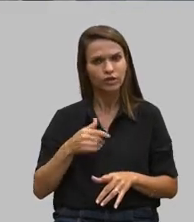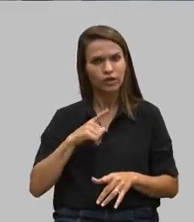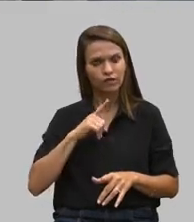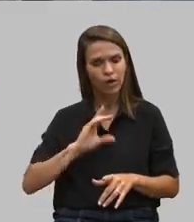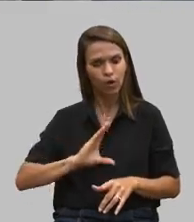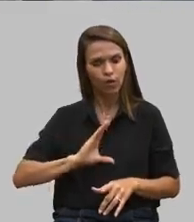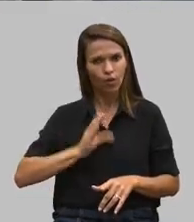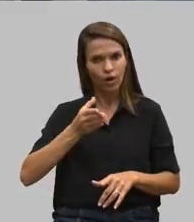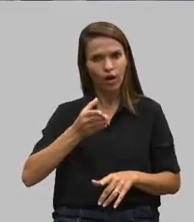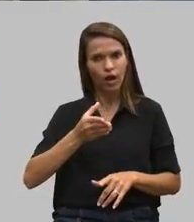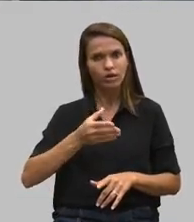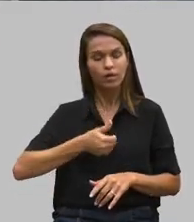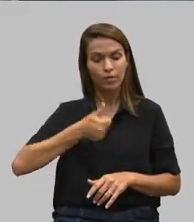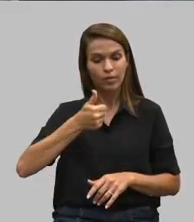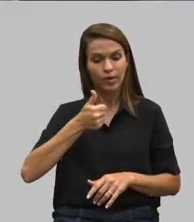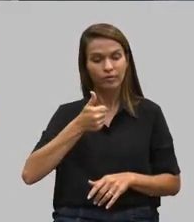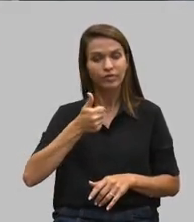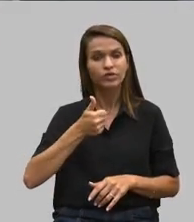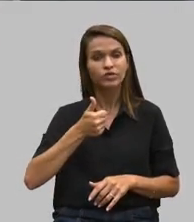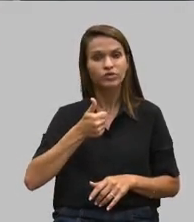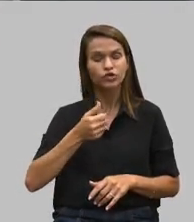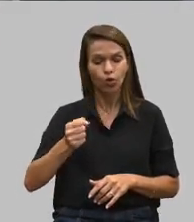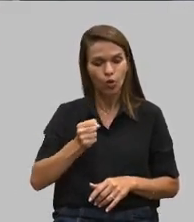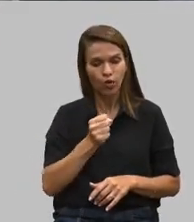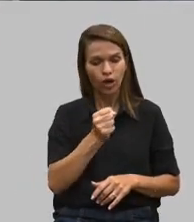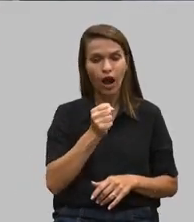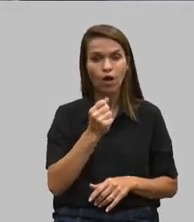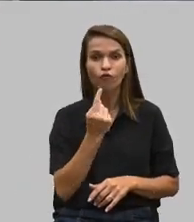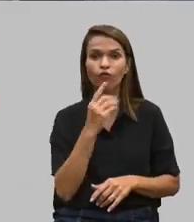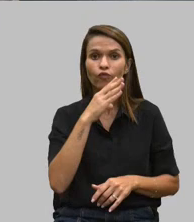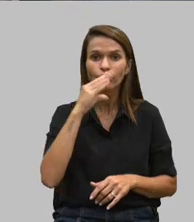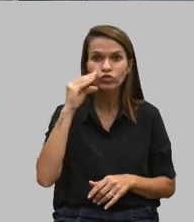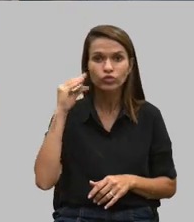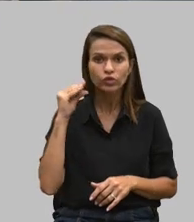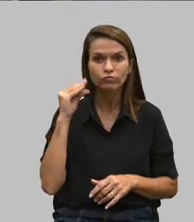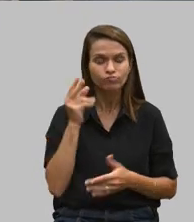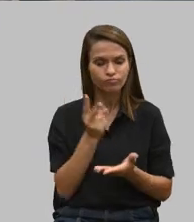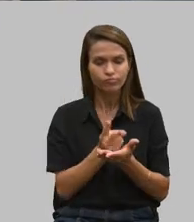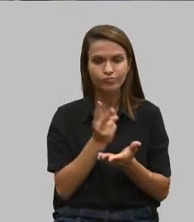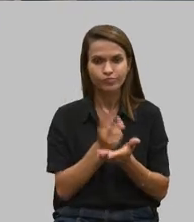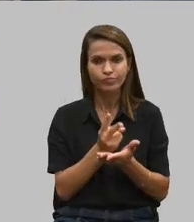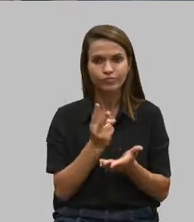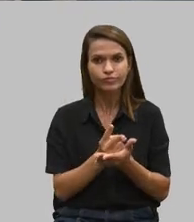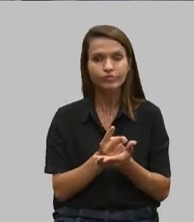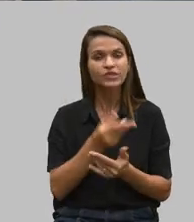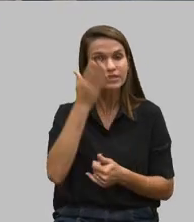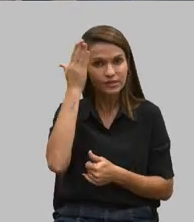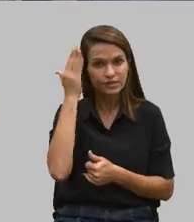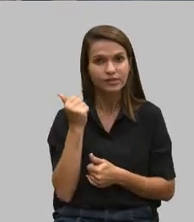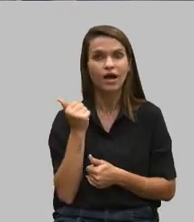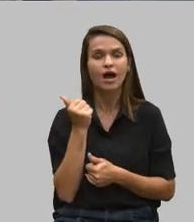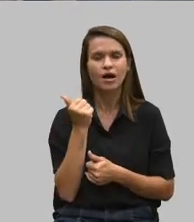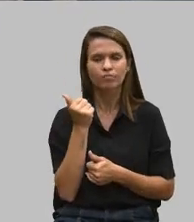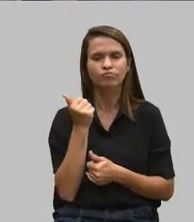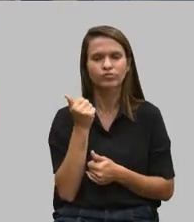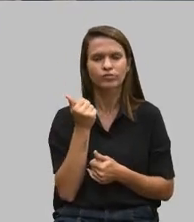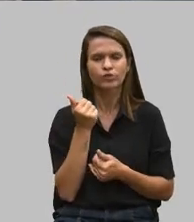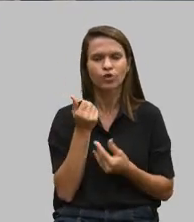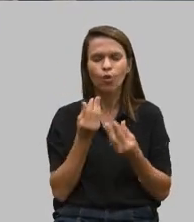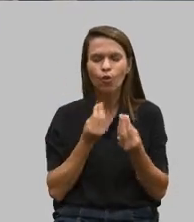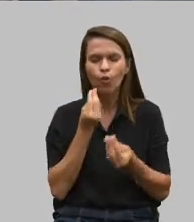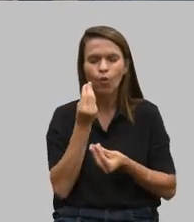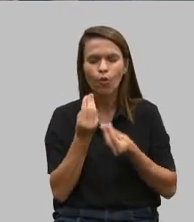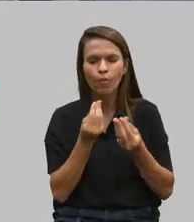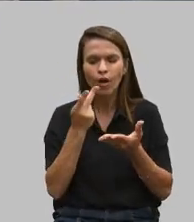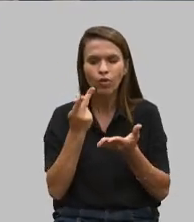vez de colocar um funcionário efetivo que sabe as agruras da educação